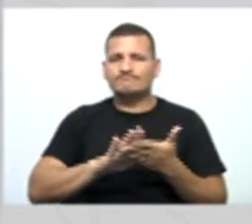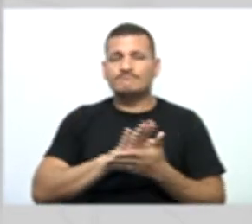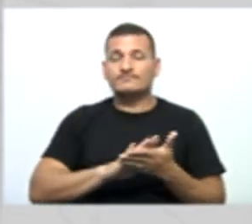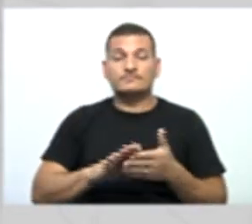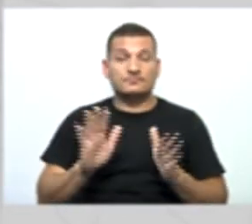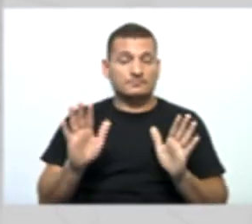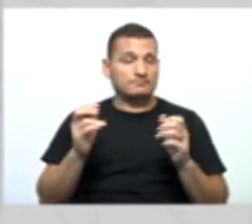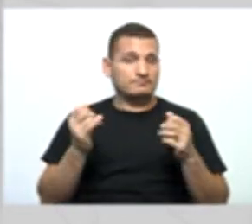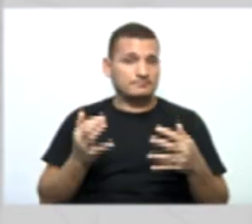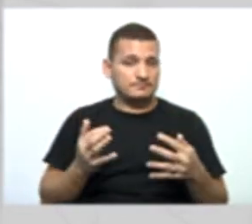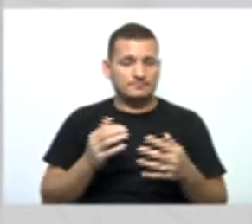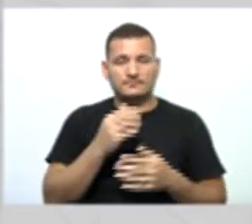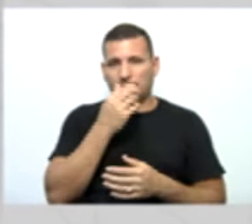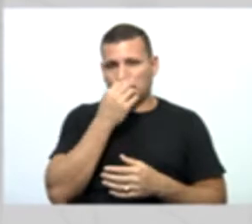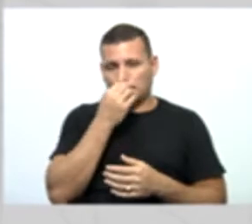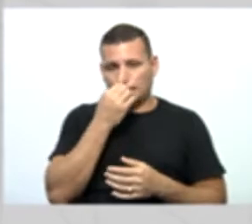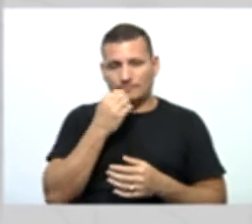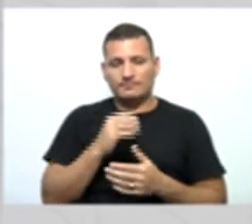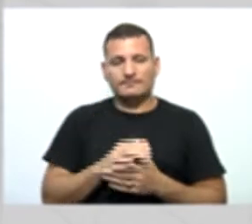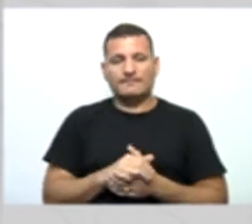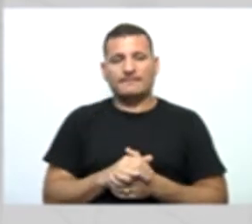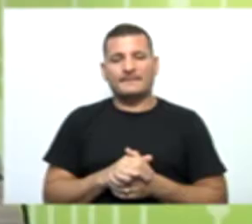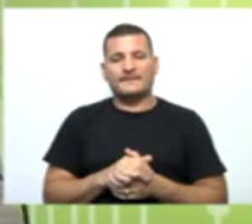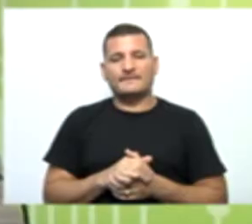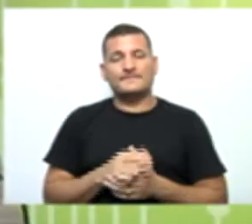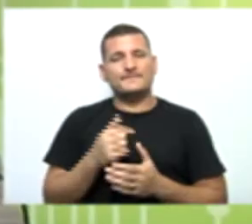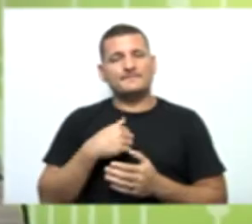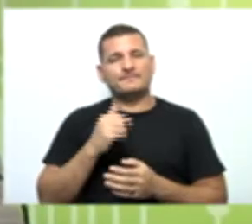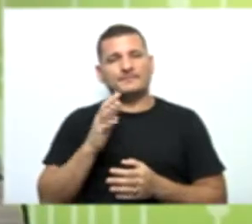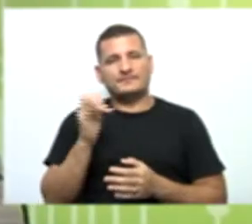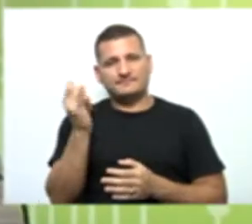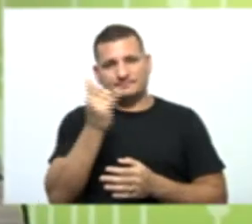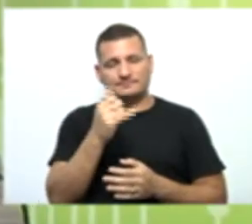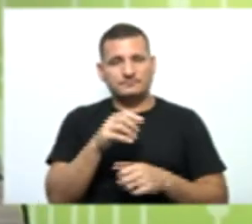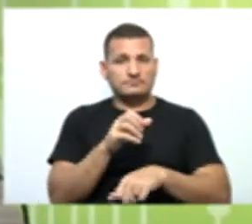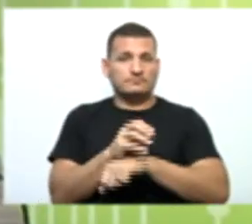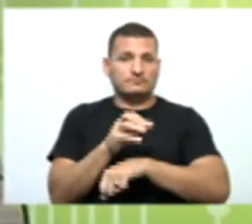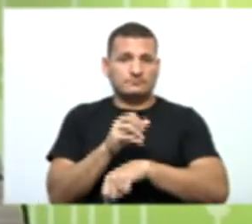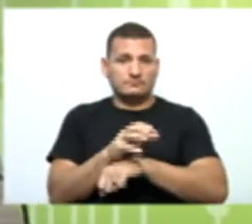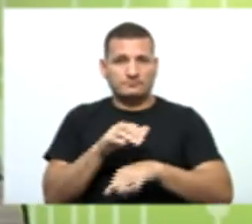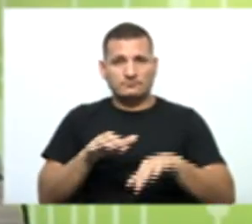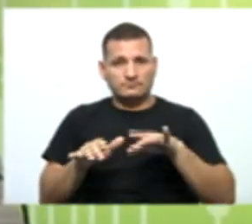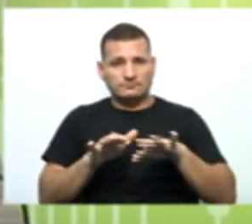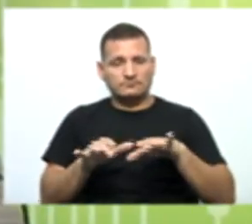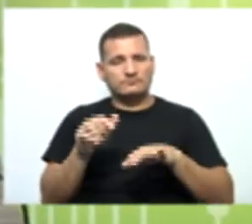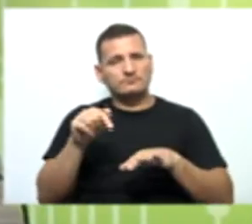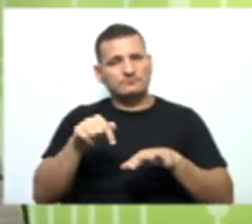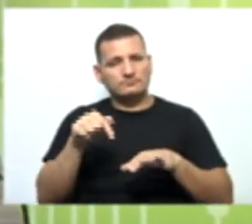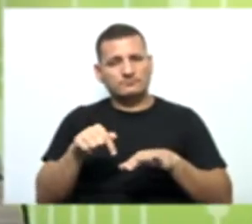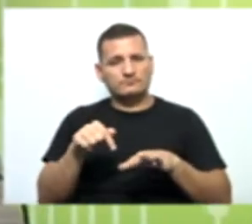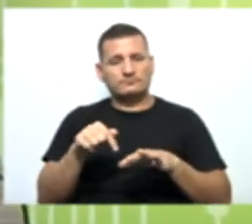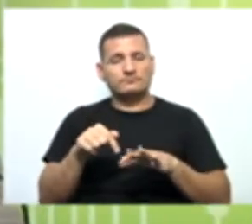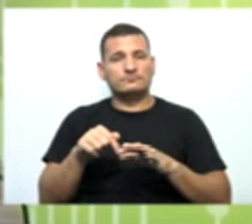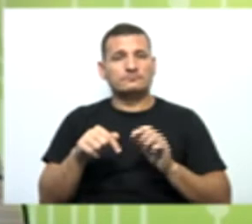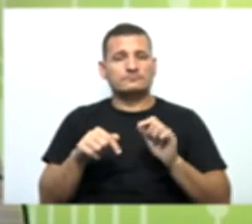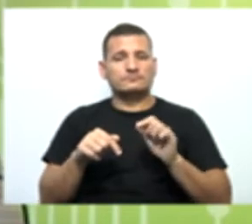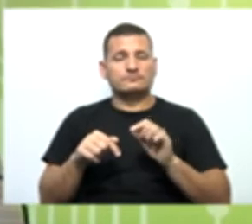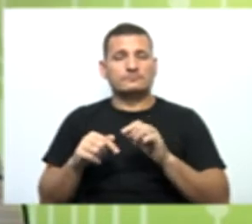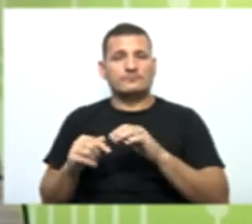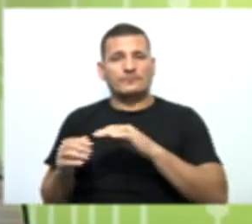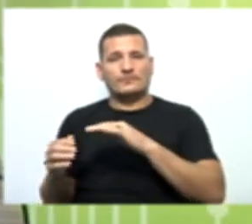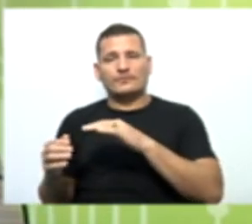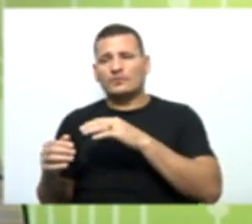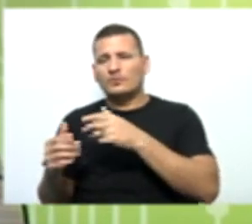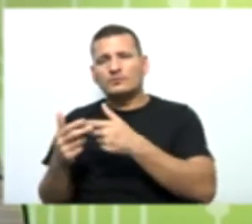te explicar. Eu falei que quando nós vamos trabalhar com a programação orientada a objetos, nós pegamos as características